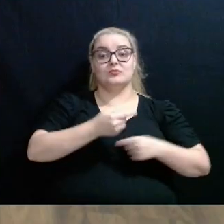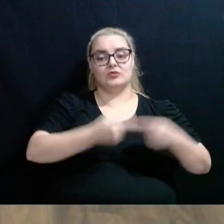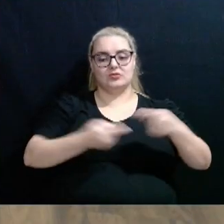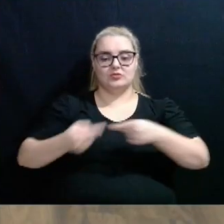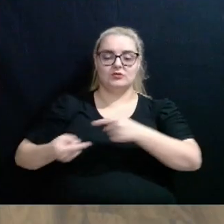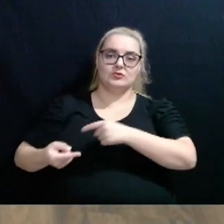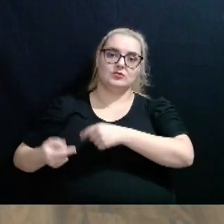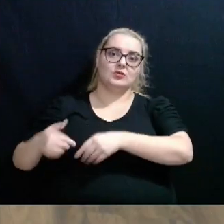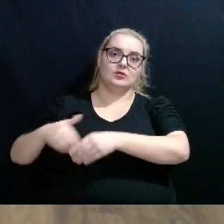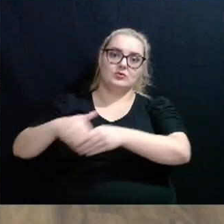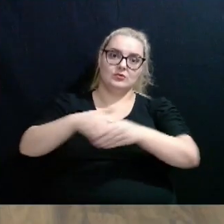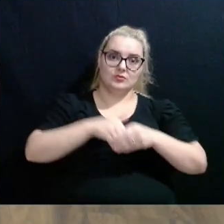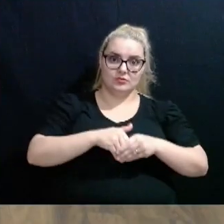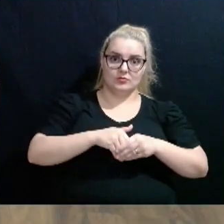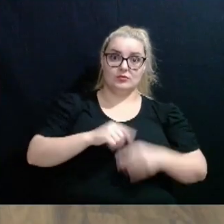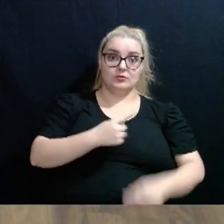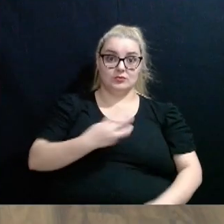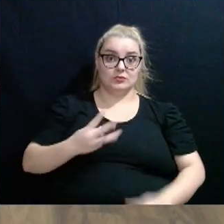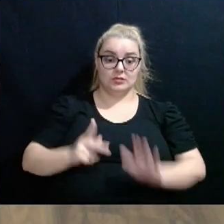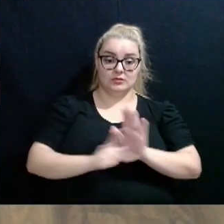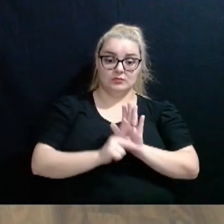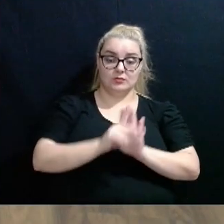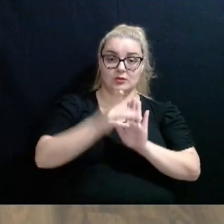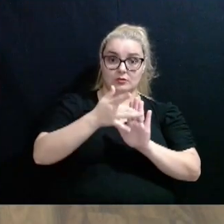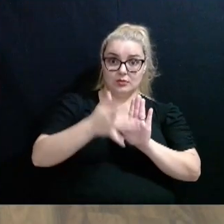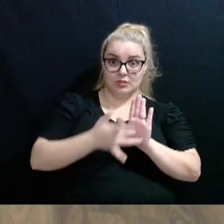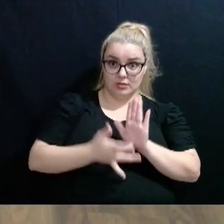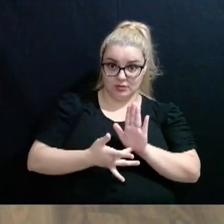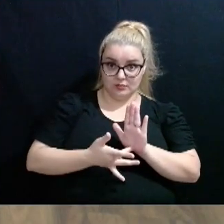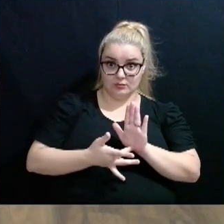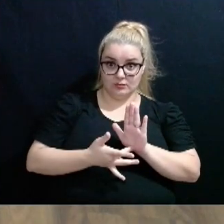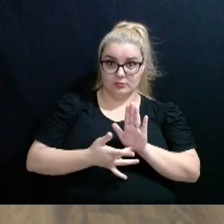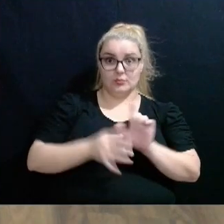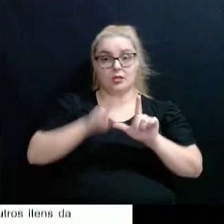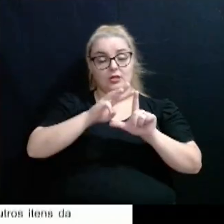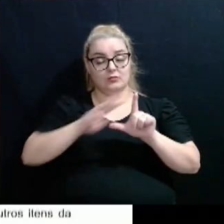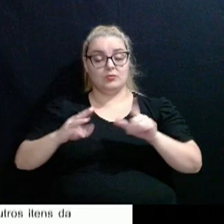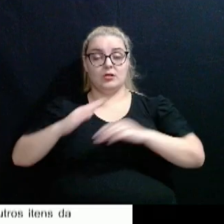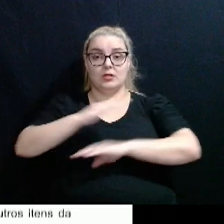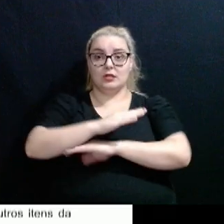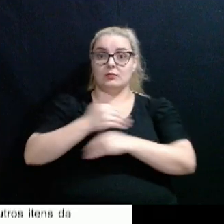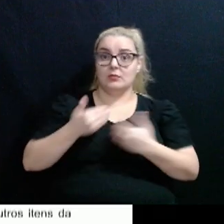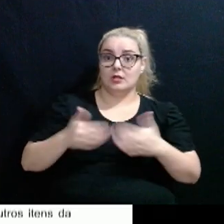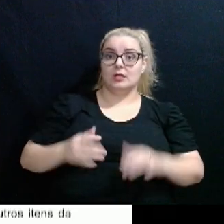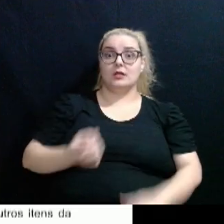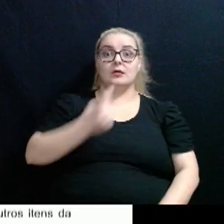votarem os 13 projetos que estão na pauta. Site da Câmara aberto,